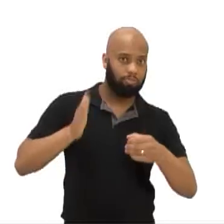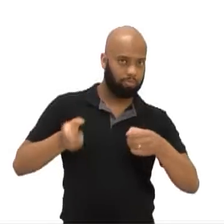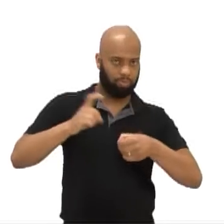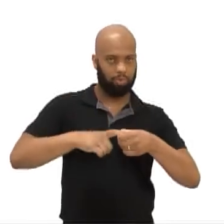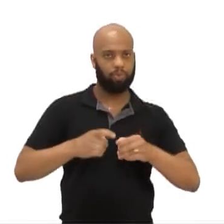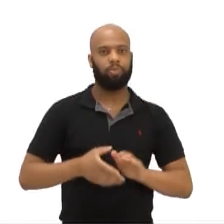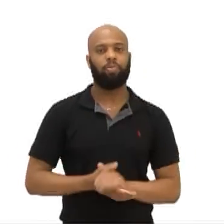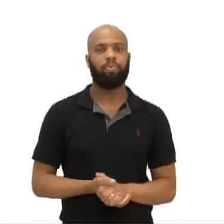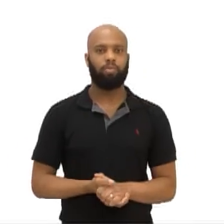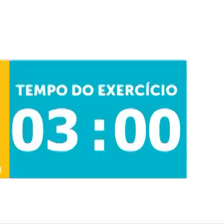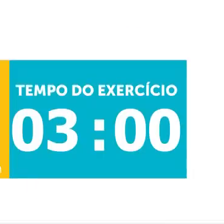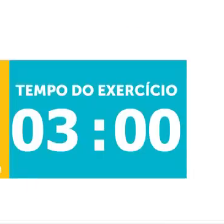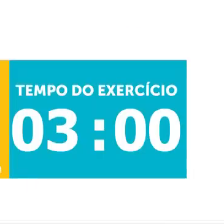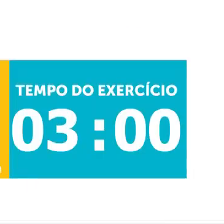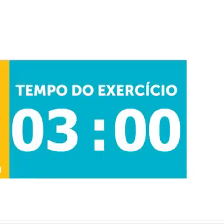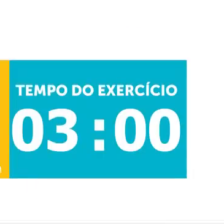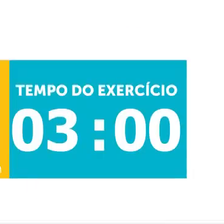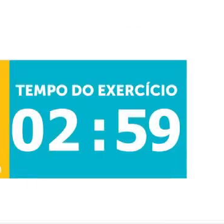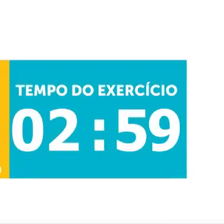volta.